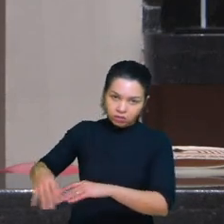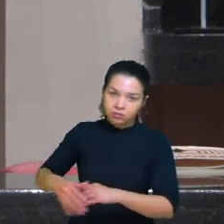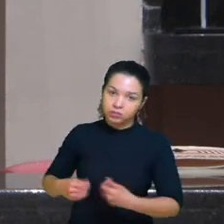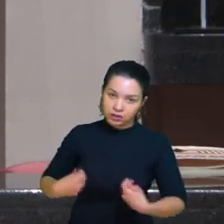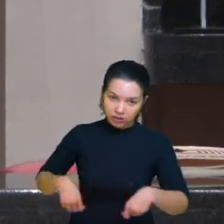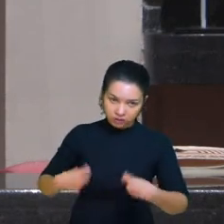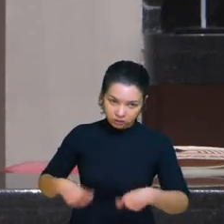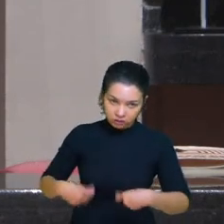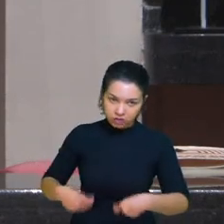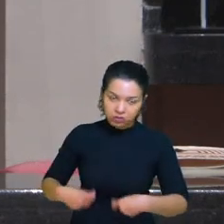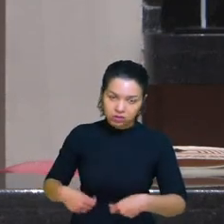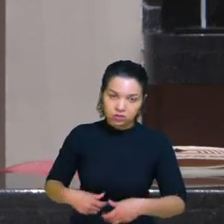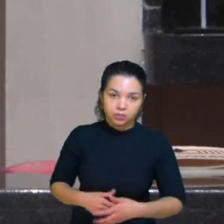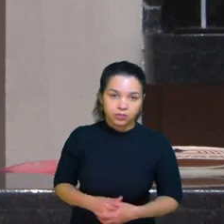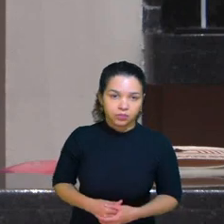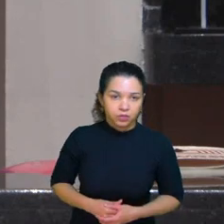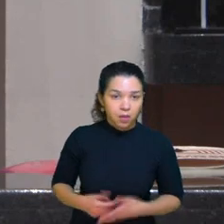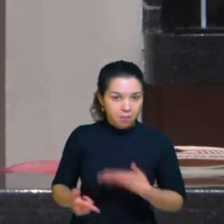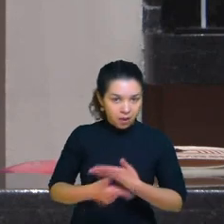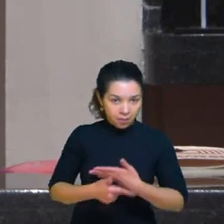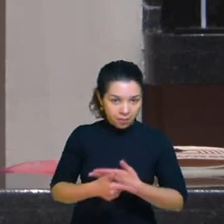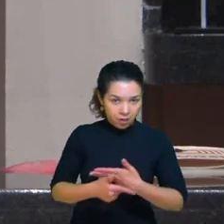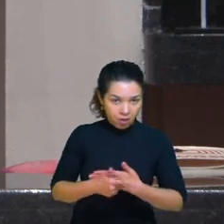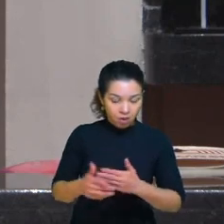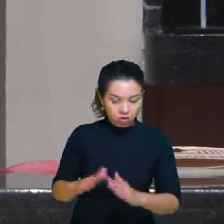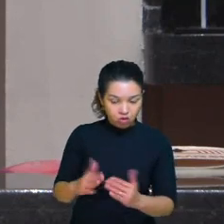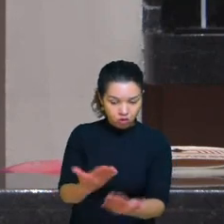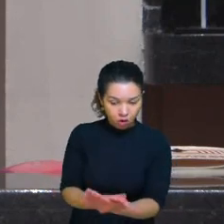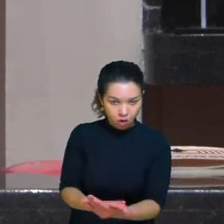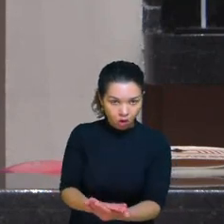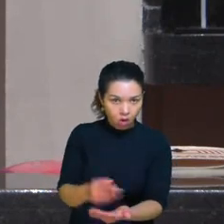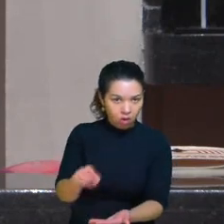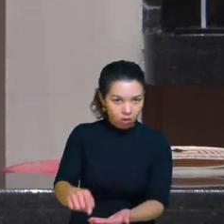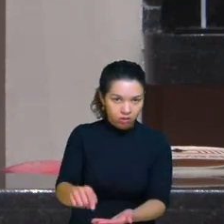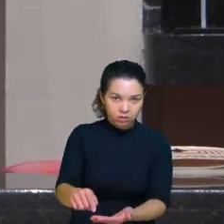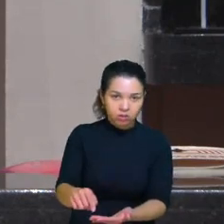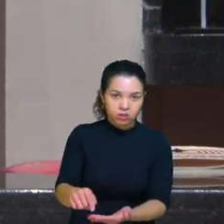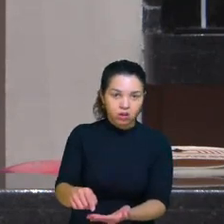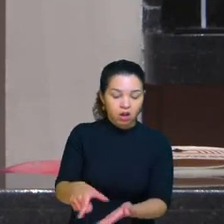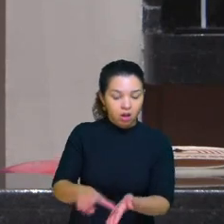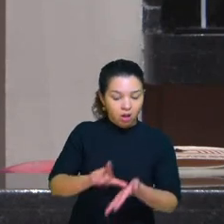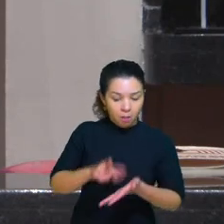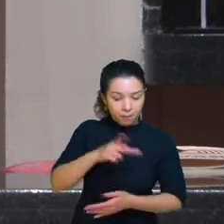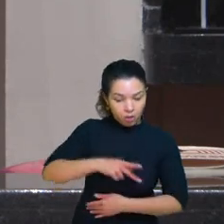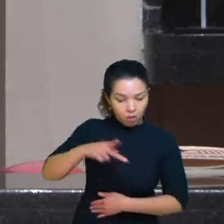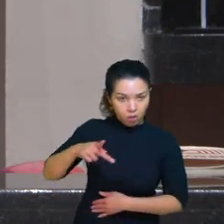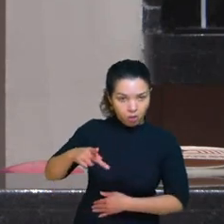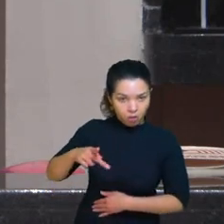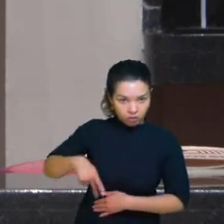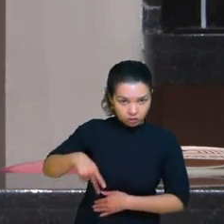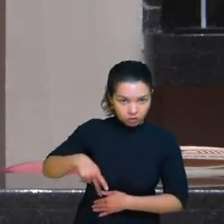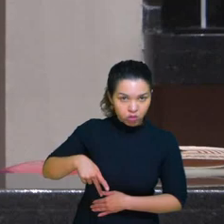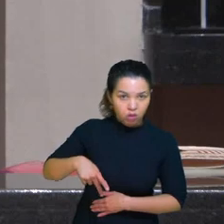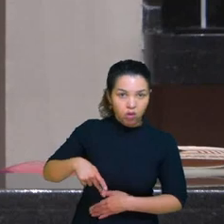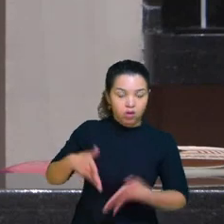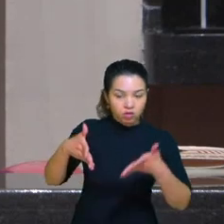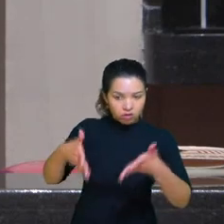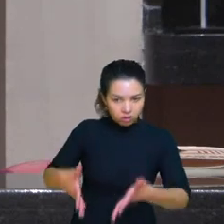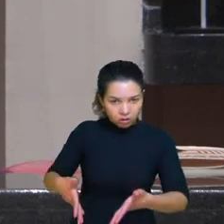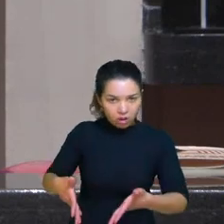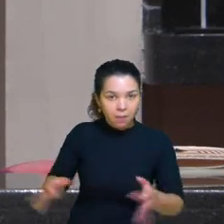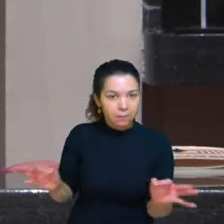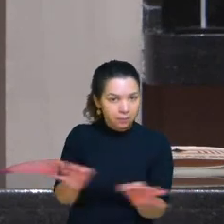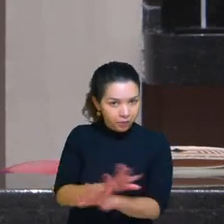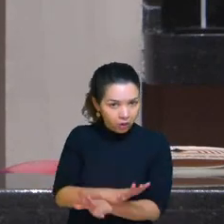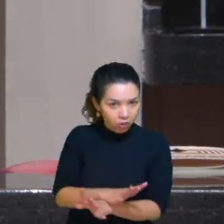aqui isso não é papel da escola fazer o profissional tem que chegar em condições de dar conta daquilo